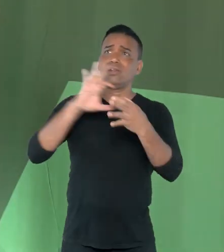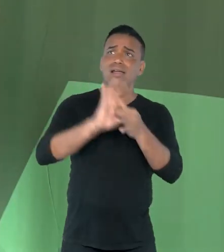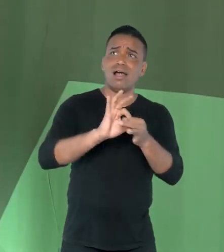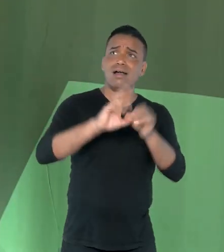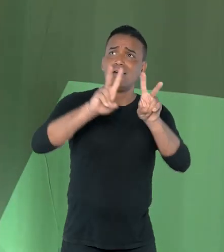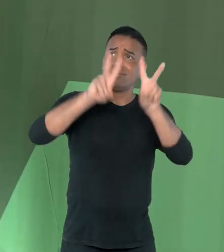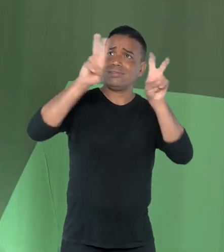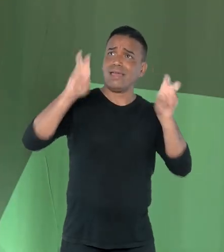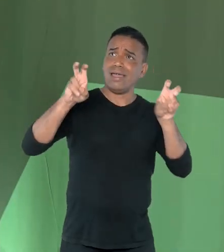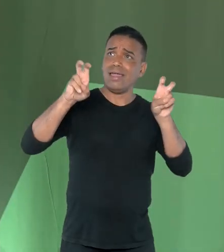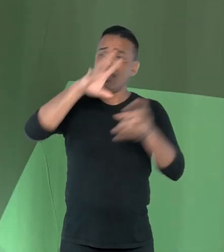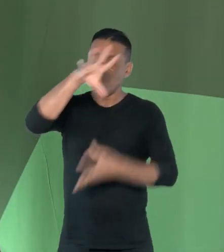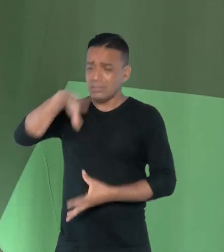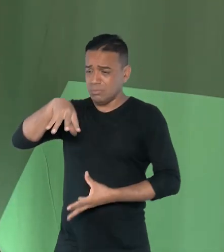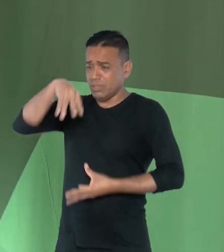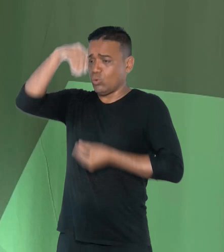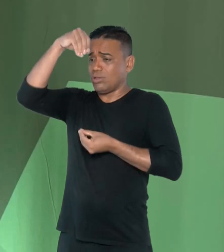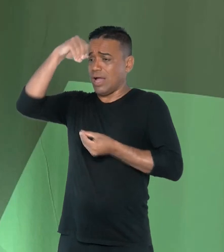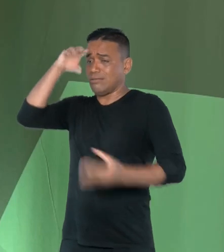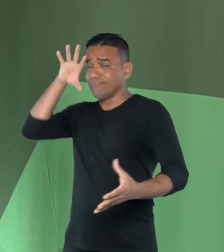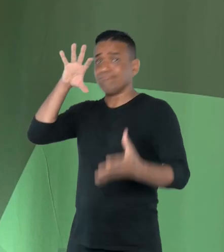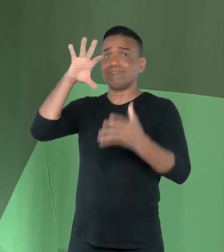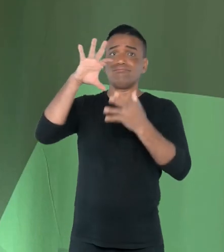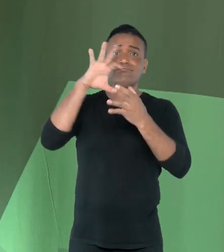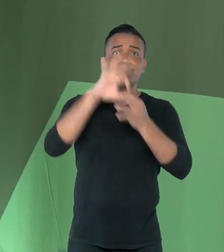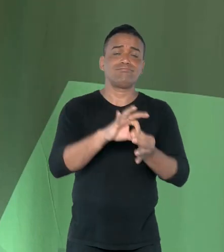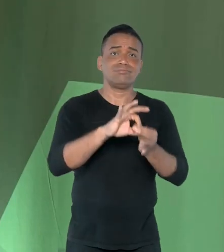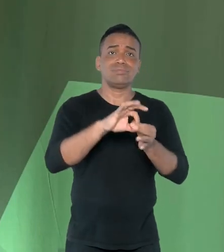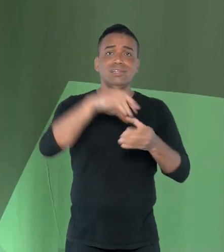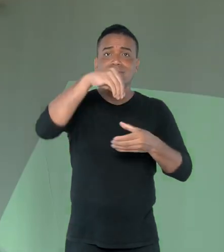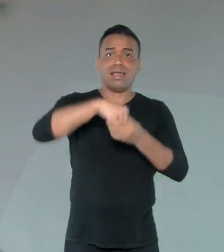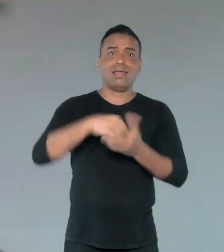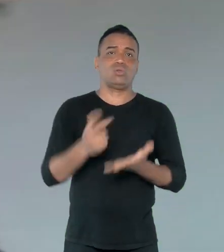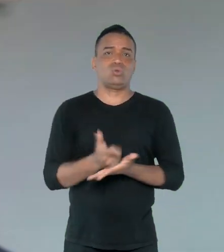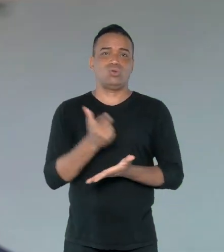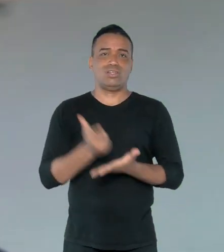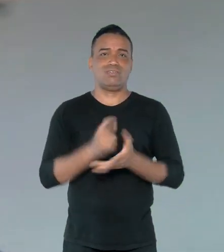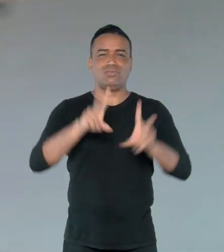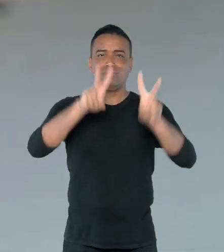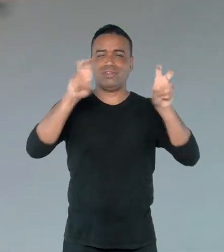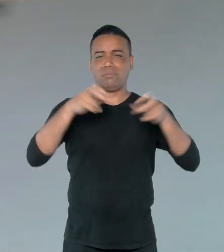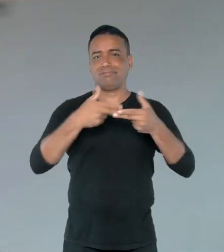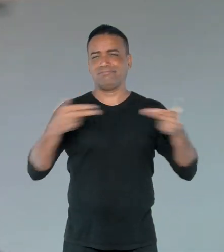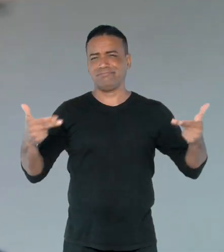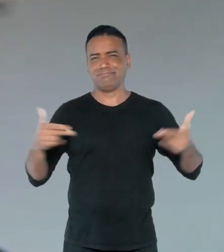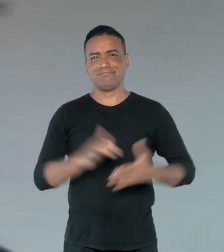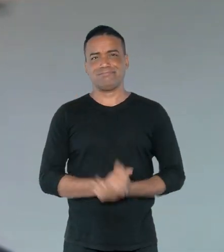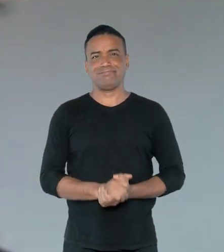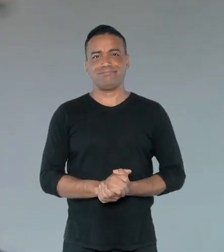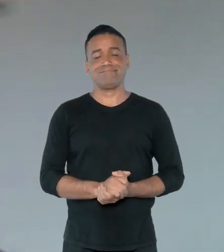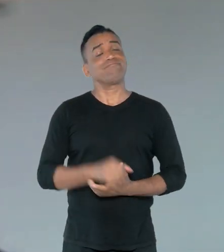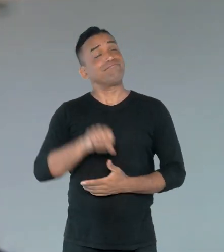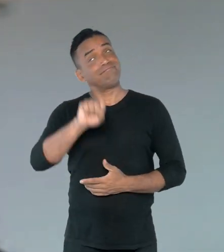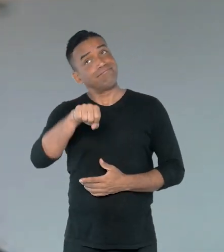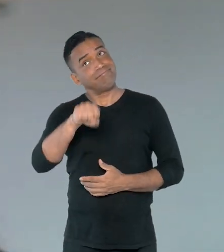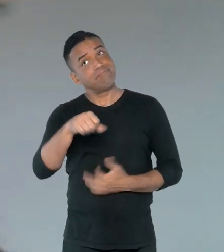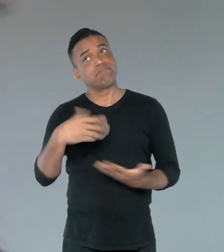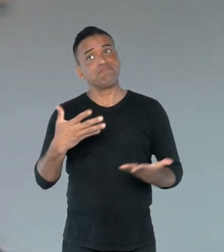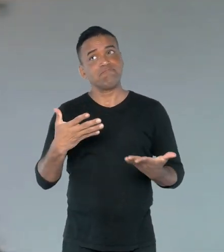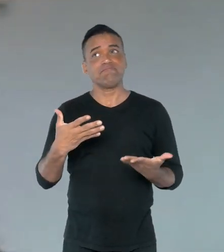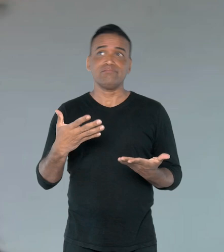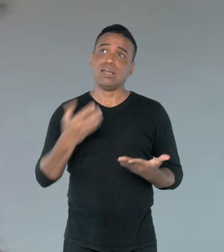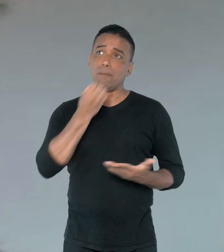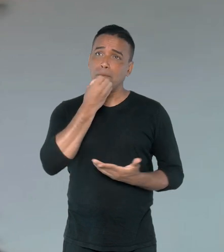assunto com a espiritualidade, esses temas do livro com a espiritualidade? Sim. Bom, eu